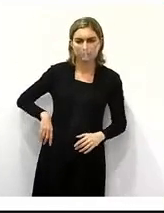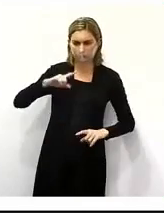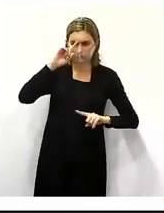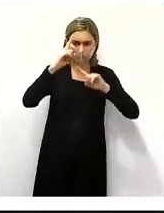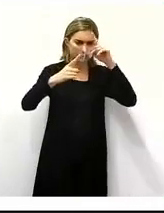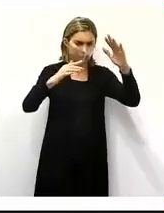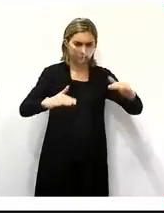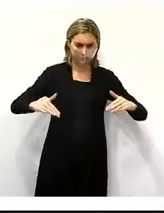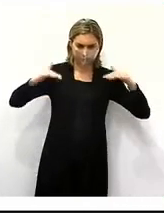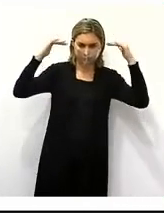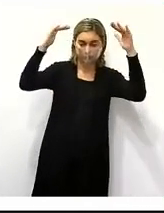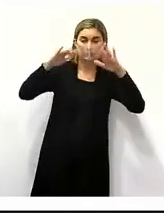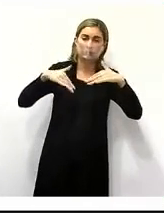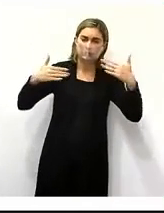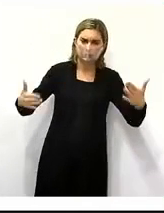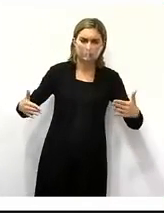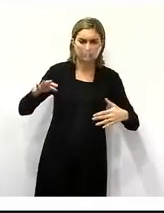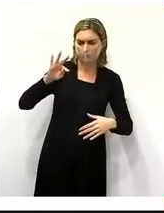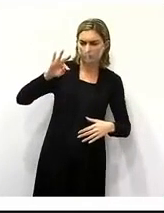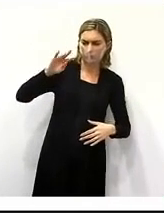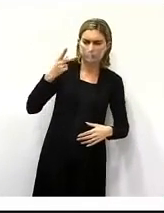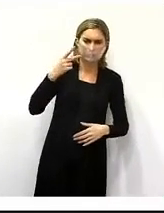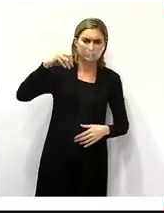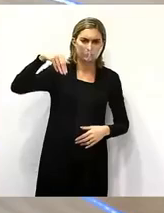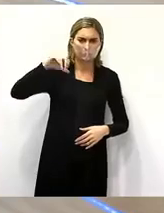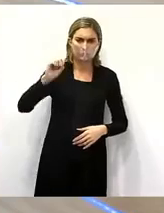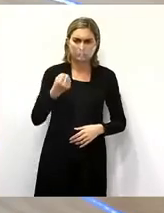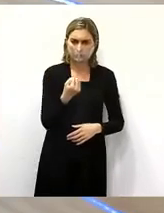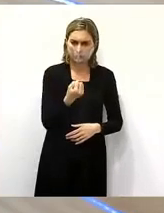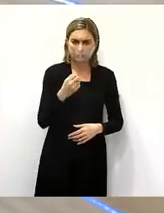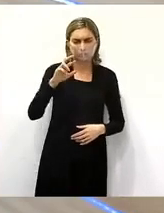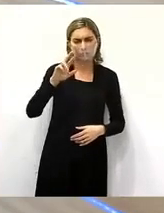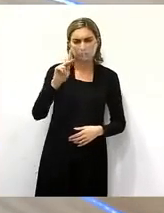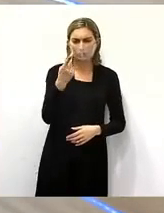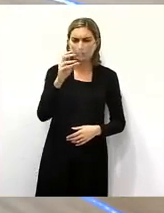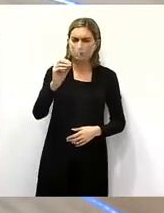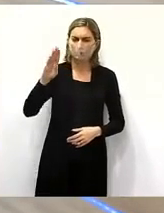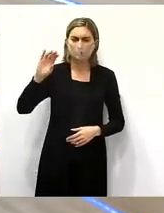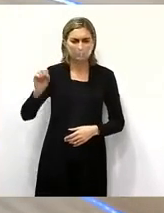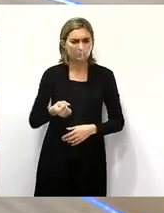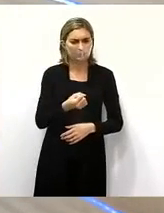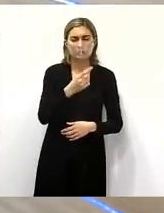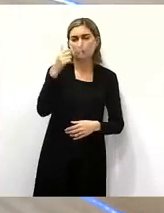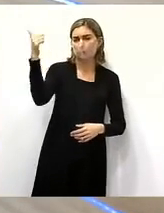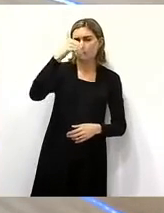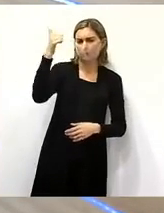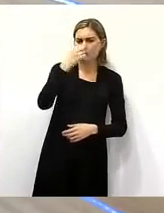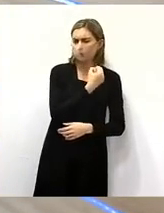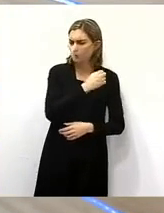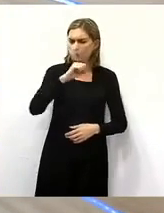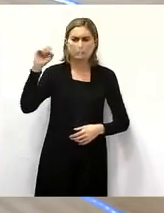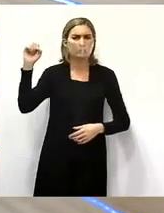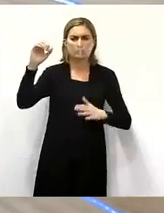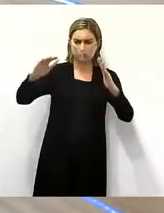absolutista, pessoal. Então, Thomas Hobbes, olha aqui comigo, é um dos primeiros defensores